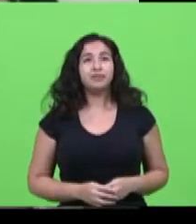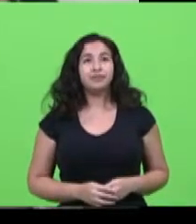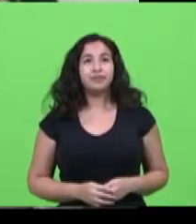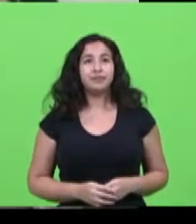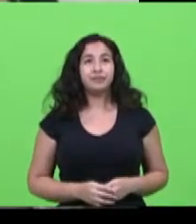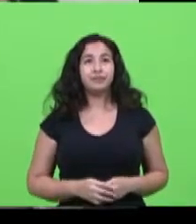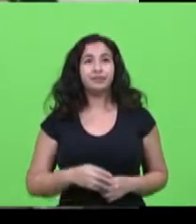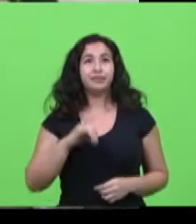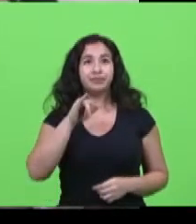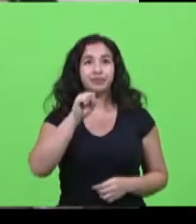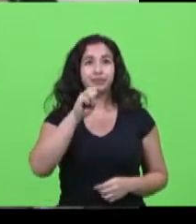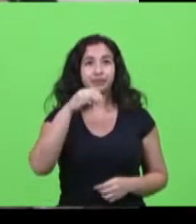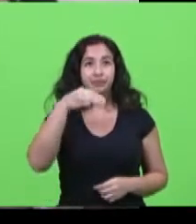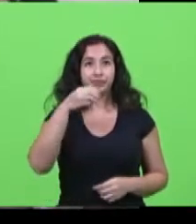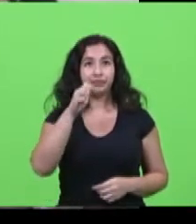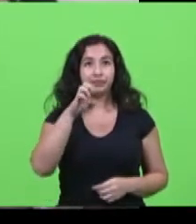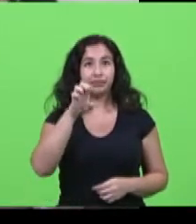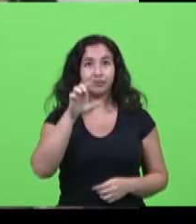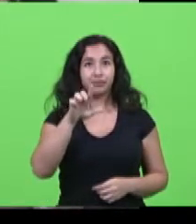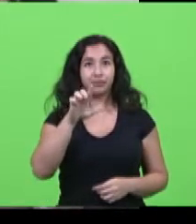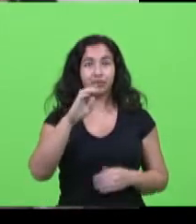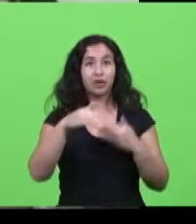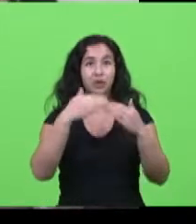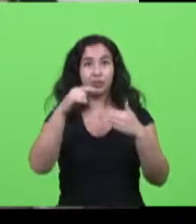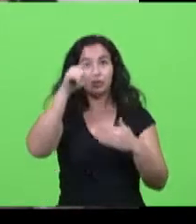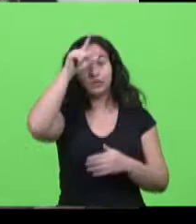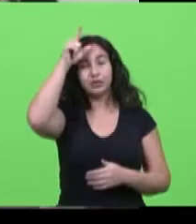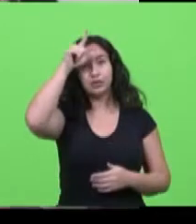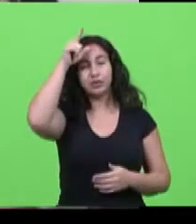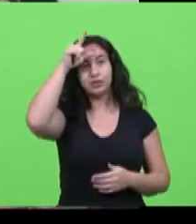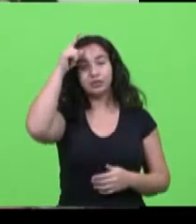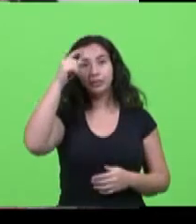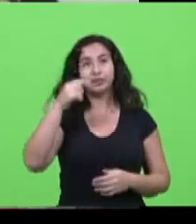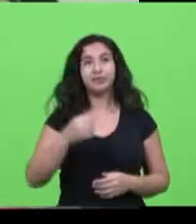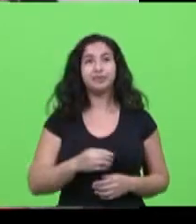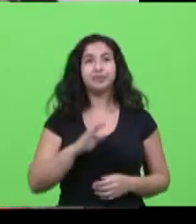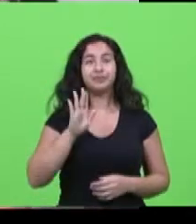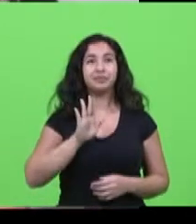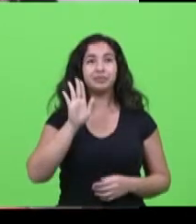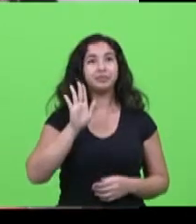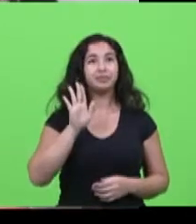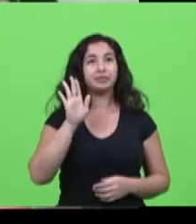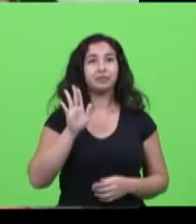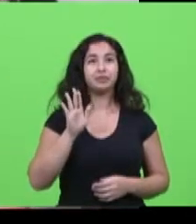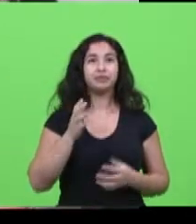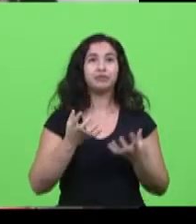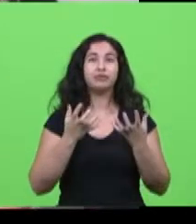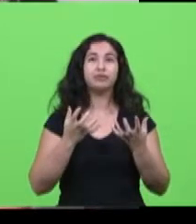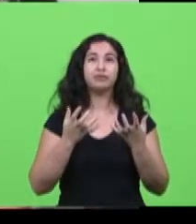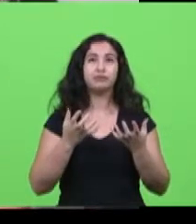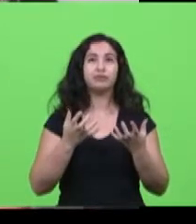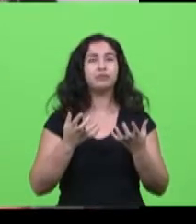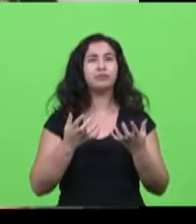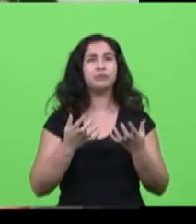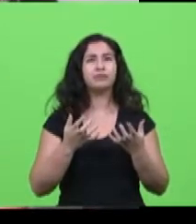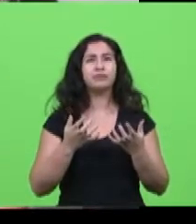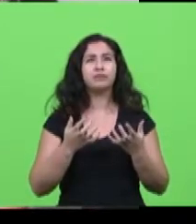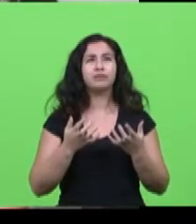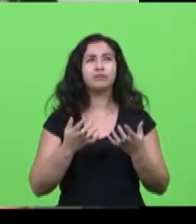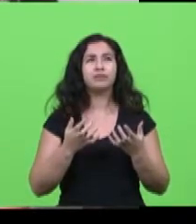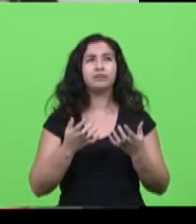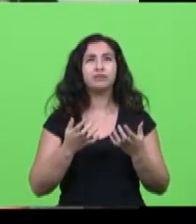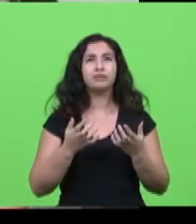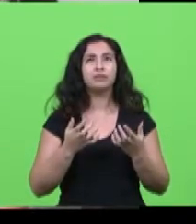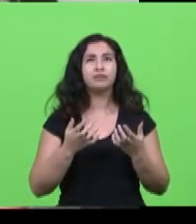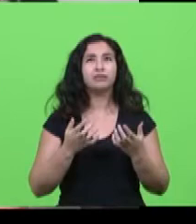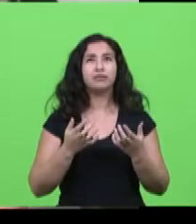Ismael. Deputado Ismael, depois o deputado Sargento Lima. Paulo. Obrigado, senhor presidente. Eu quero parabenizar o deputado Fernando Krillin. Também